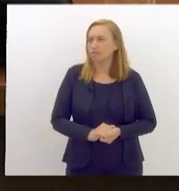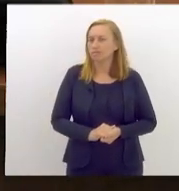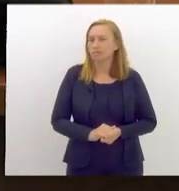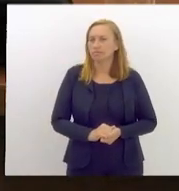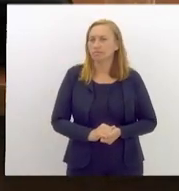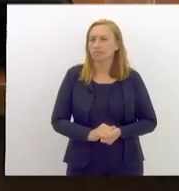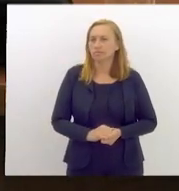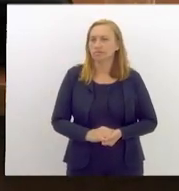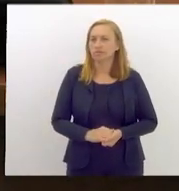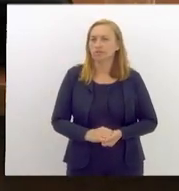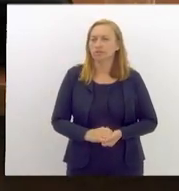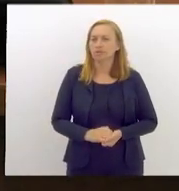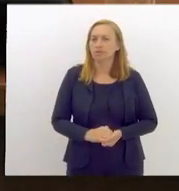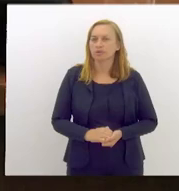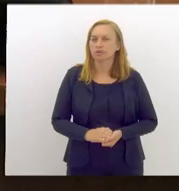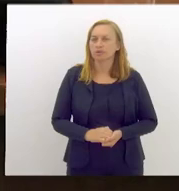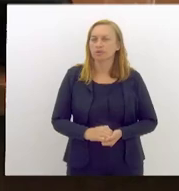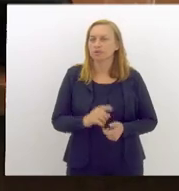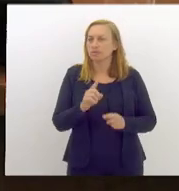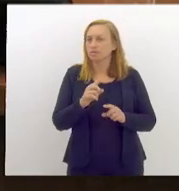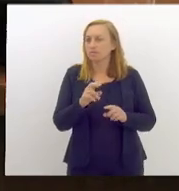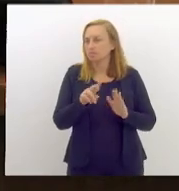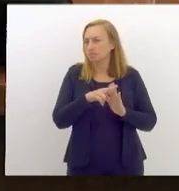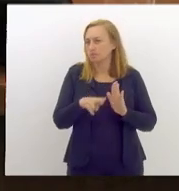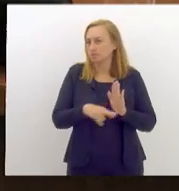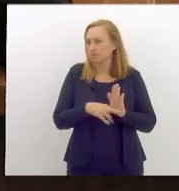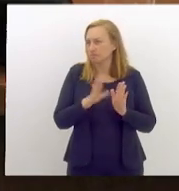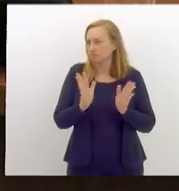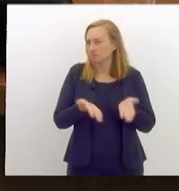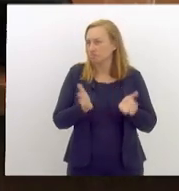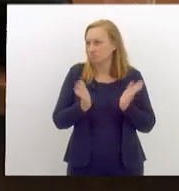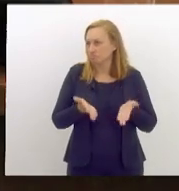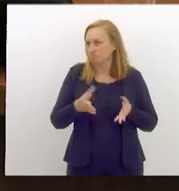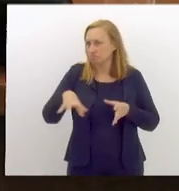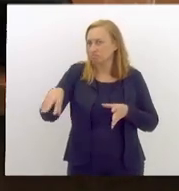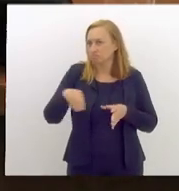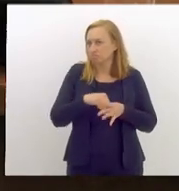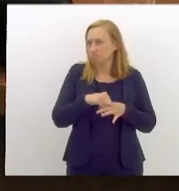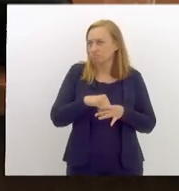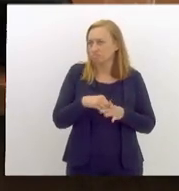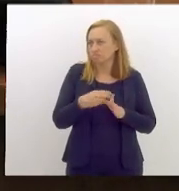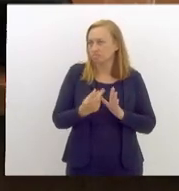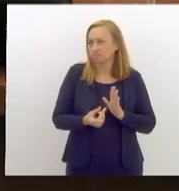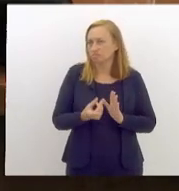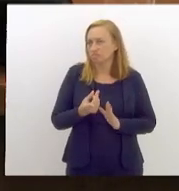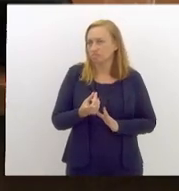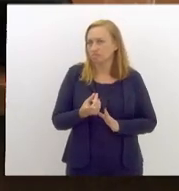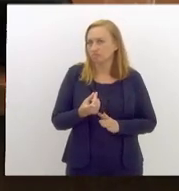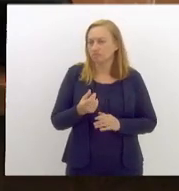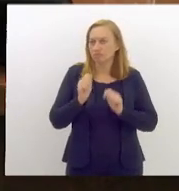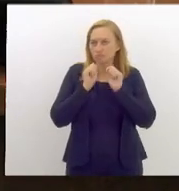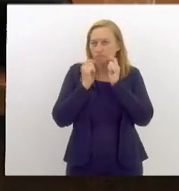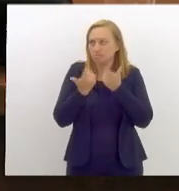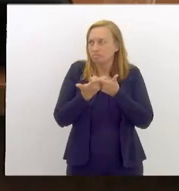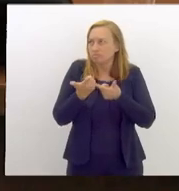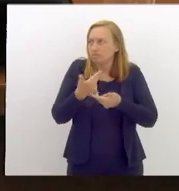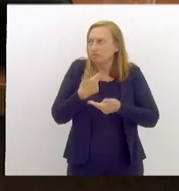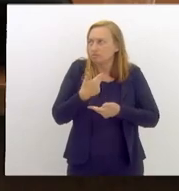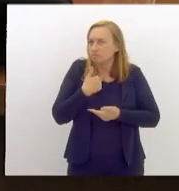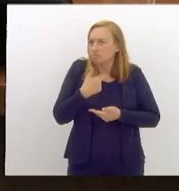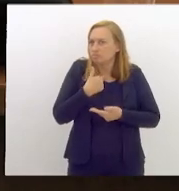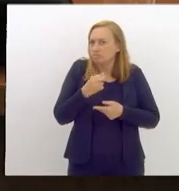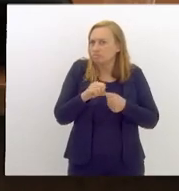e a regras hoje de planos complementares Aliás não pode capitalizar